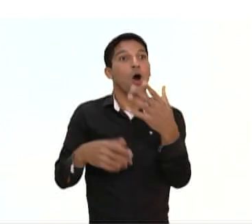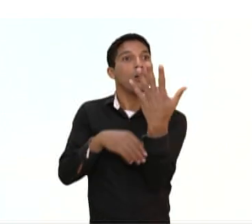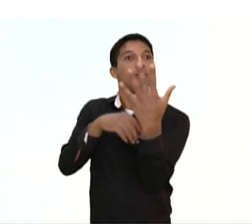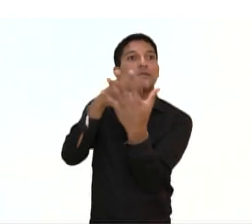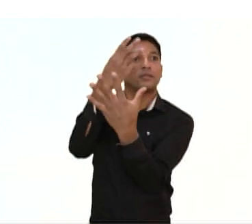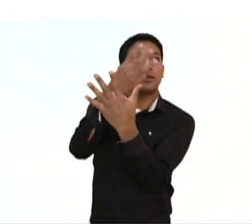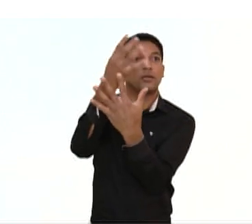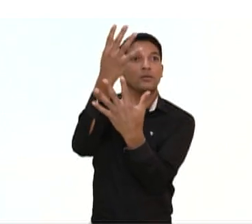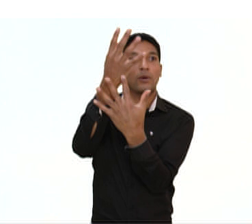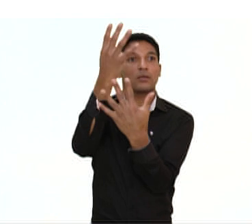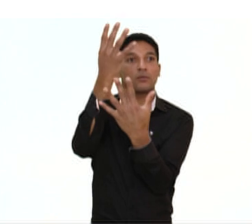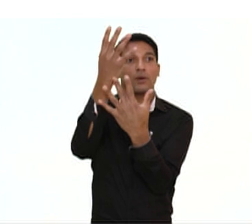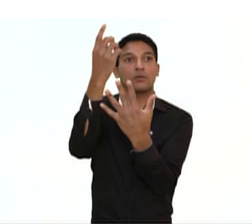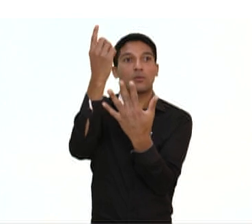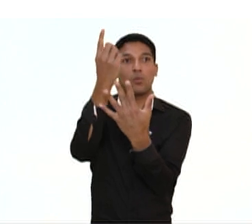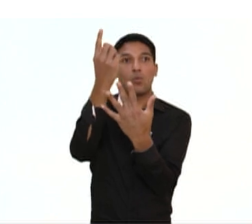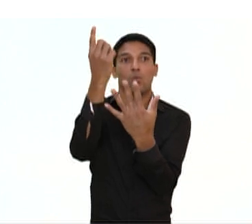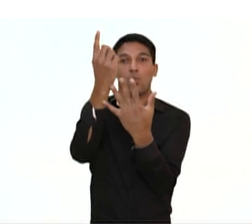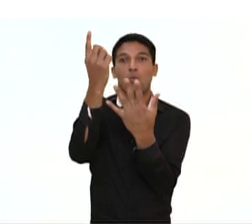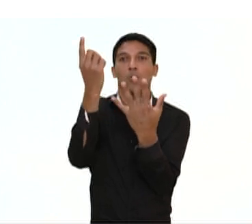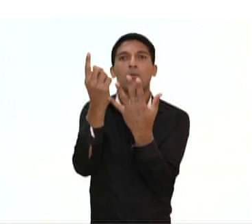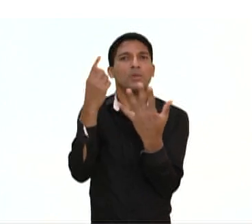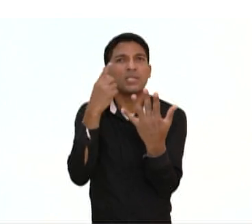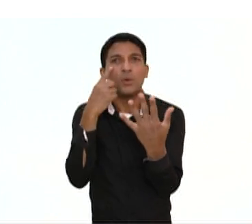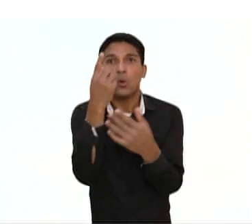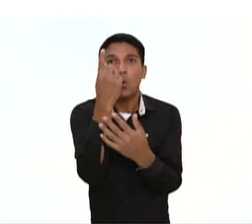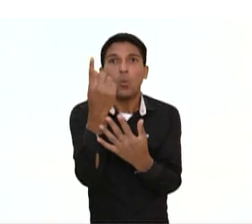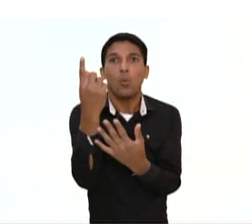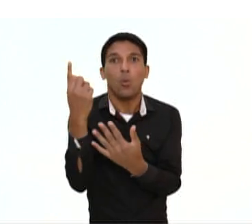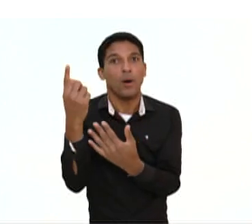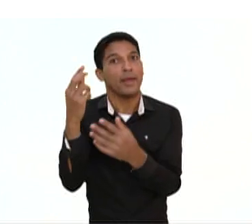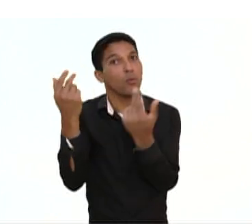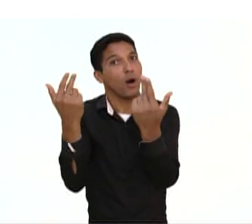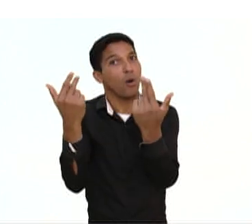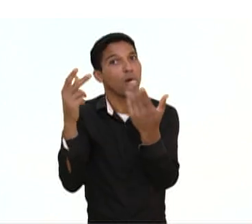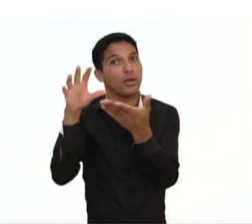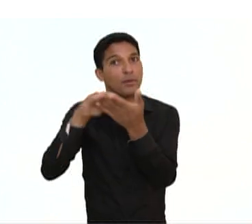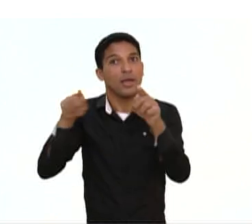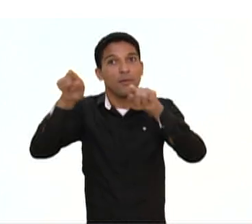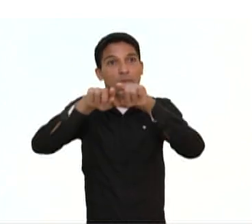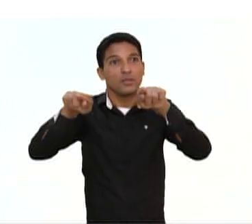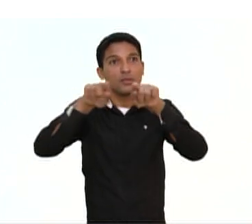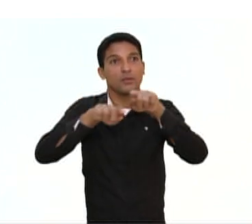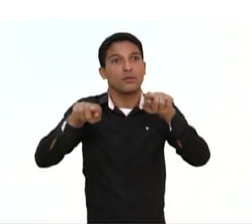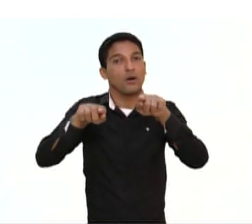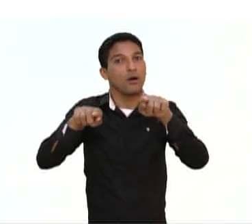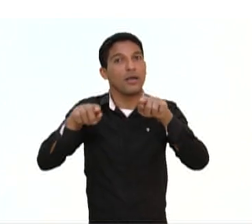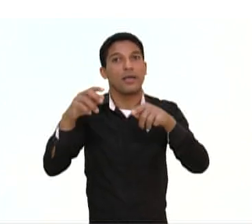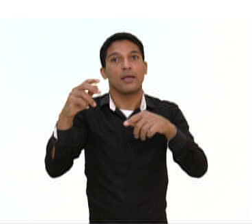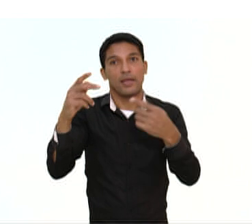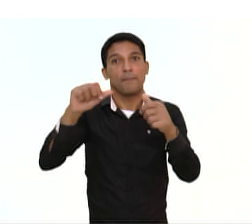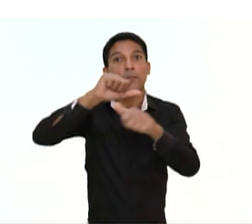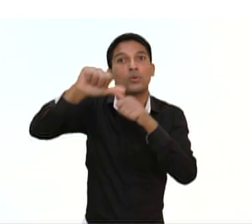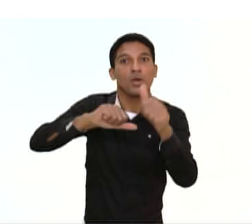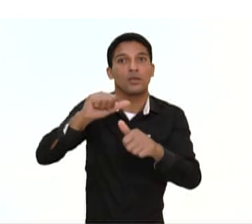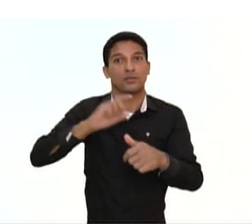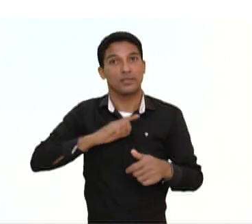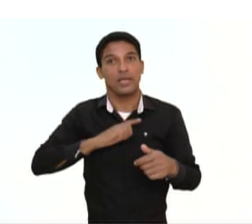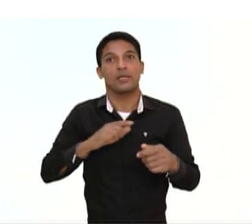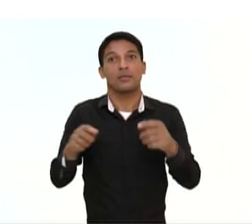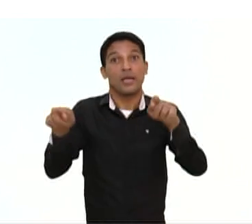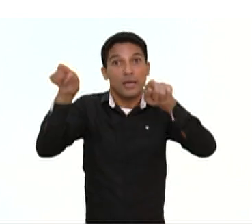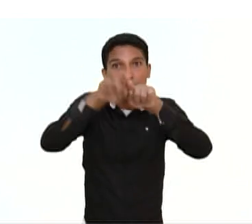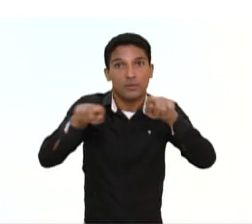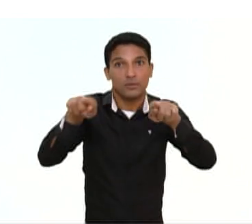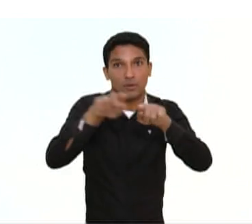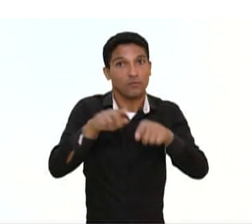1, 1? Veja que nós temos algarismos repetidos aqui, tá? Então, é uma permutação com repetição, beleza? Já